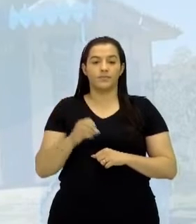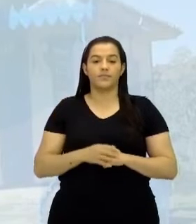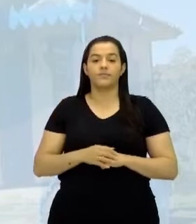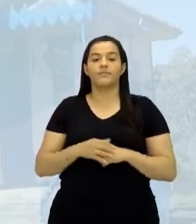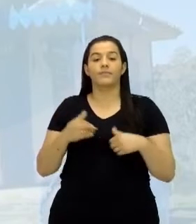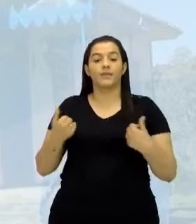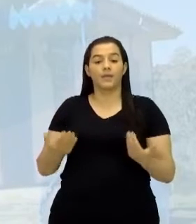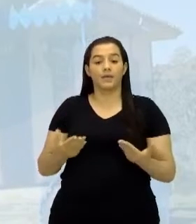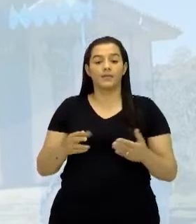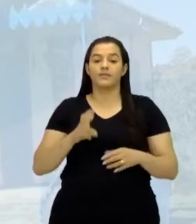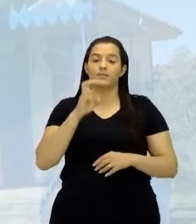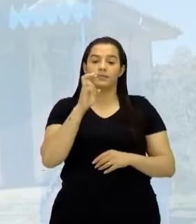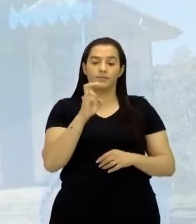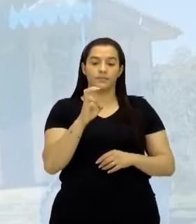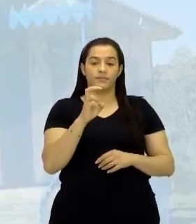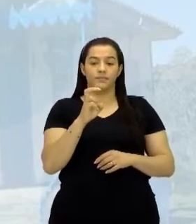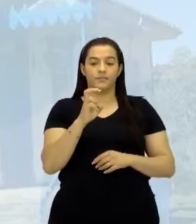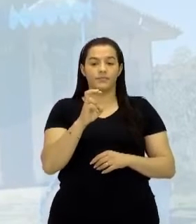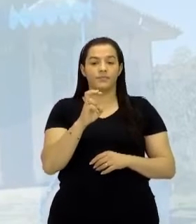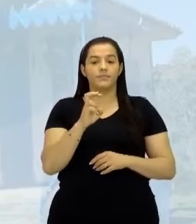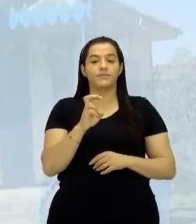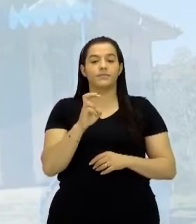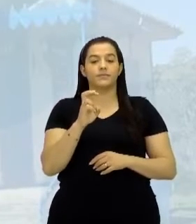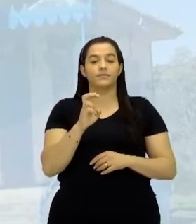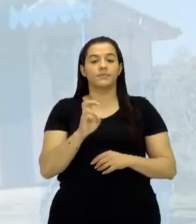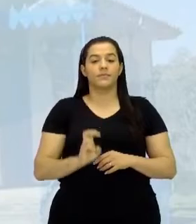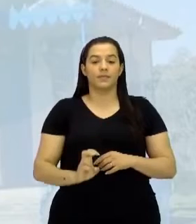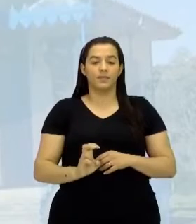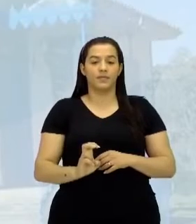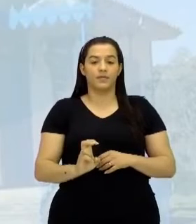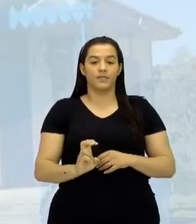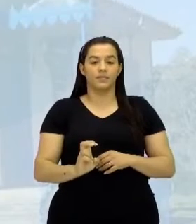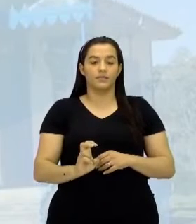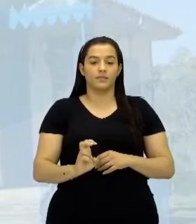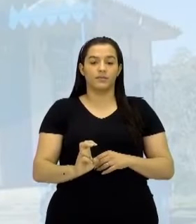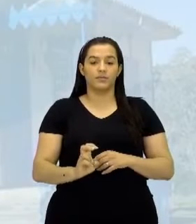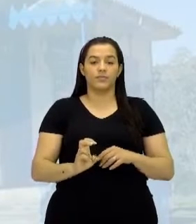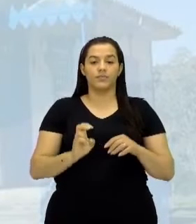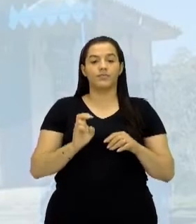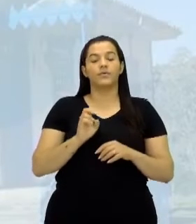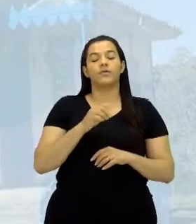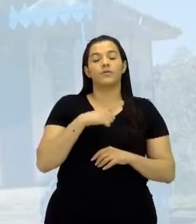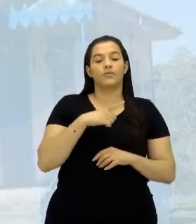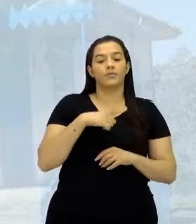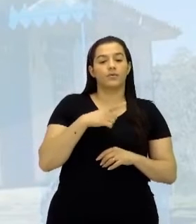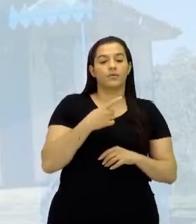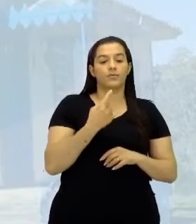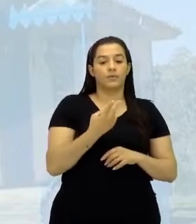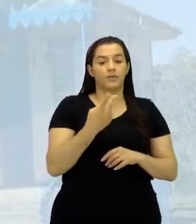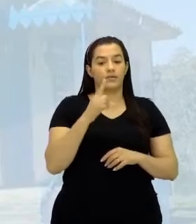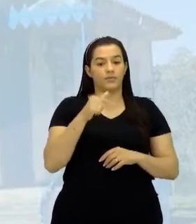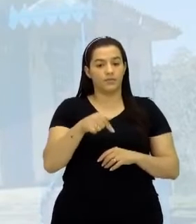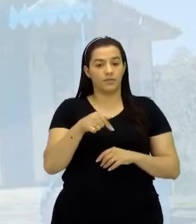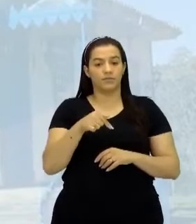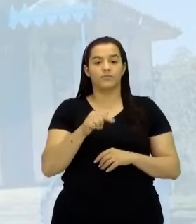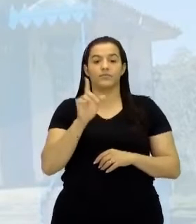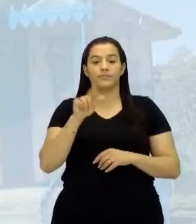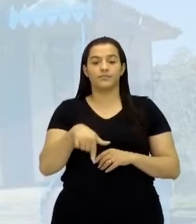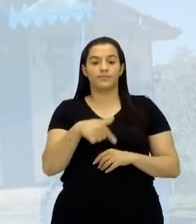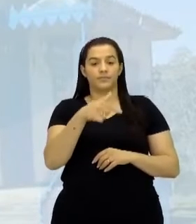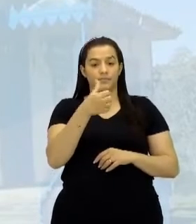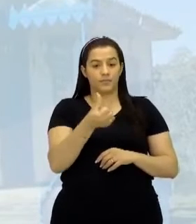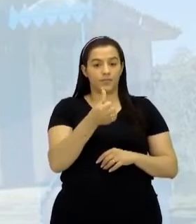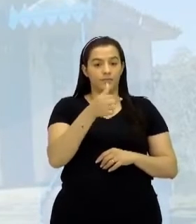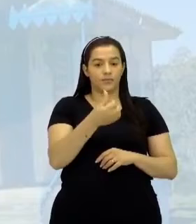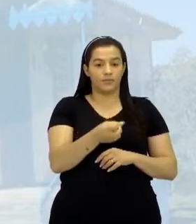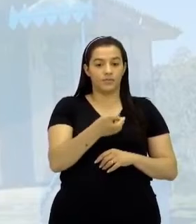pronto. Aí a gente faz a continha fácil, tá tranquilo, ó. 10 menos 5, portanto, temos 5. Aí, 9 menos 2, temos 7, e